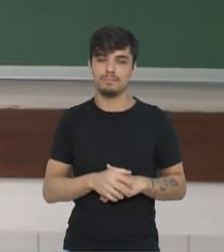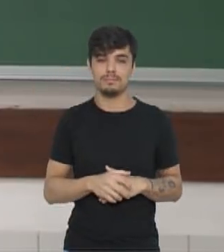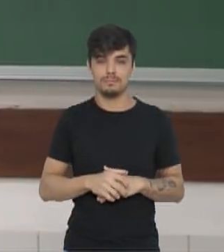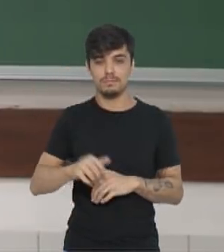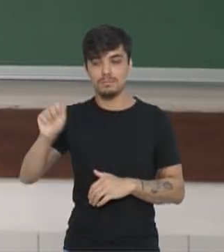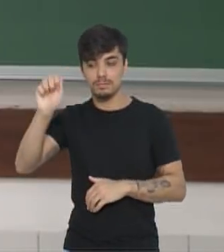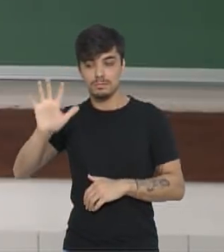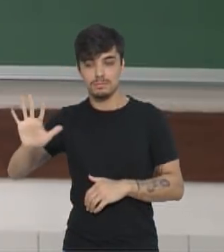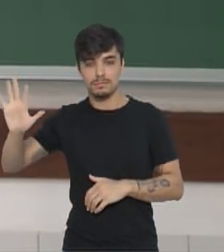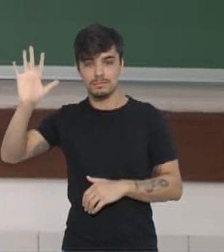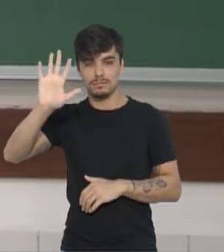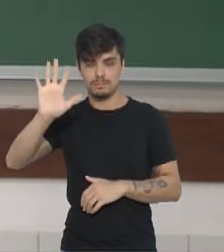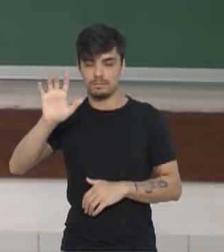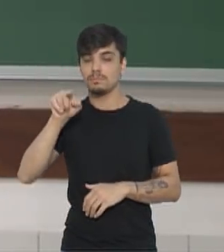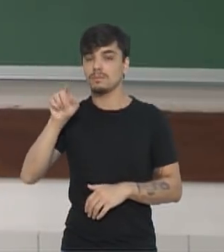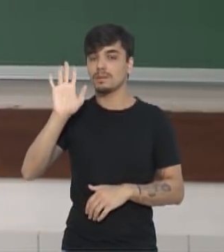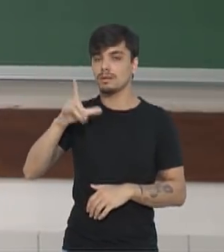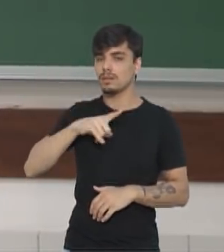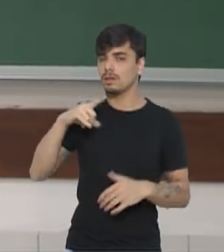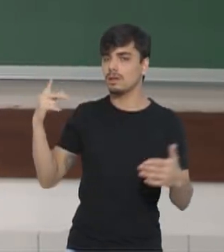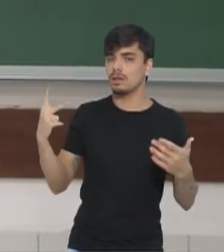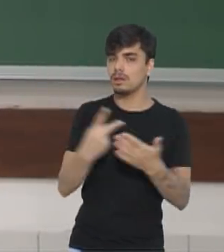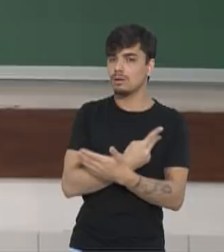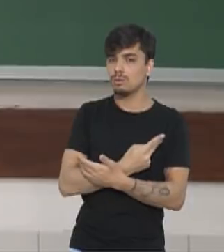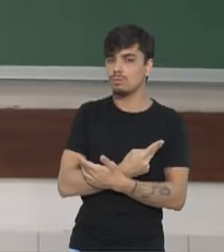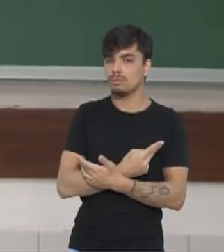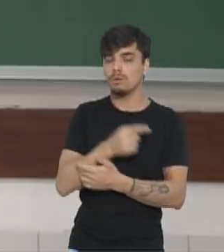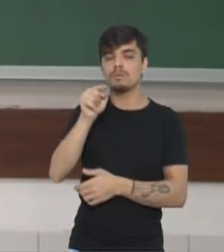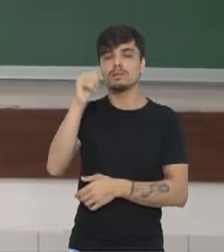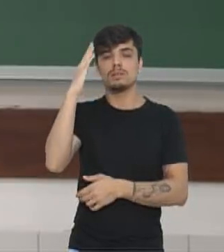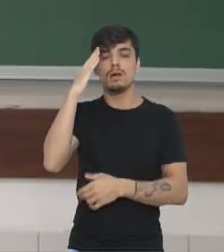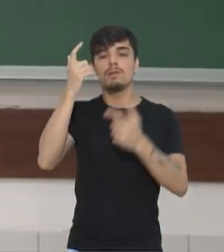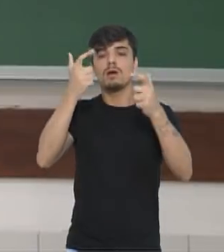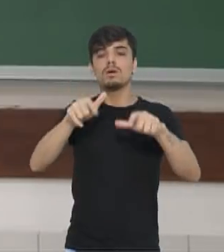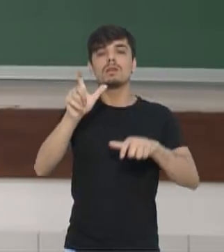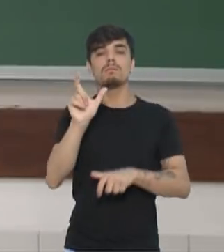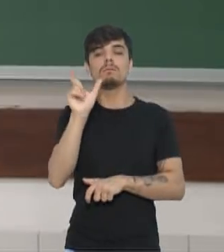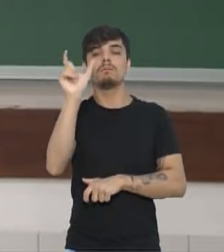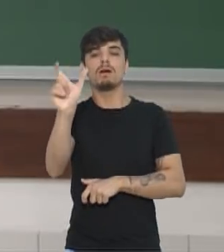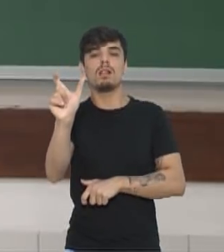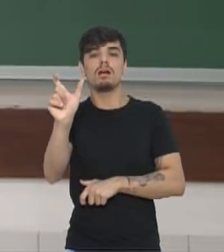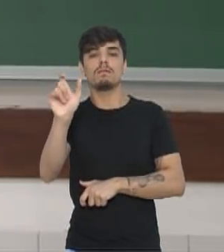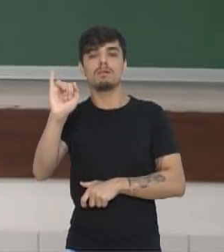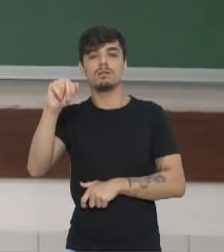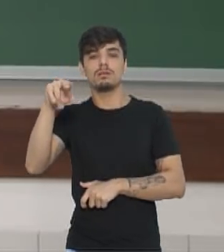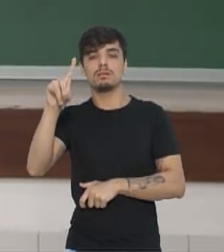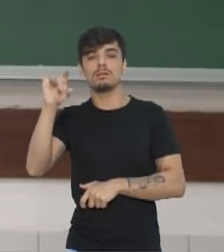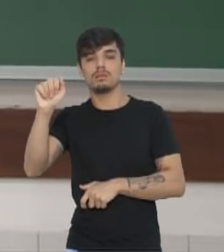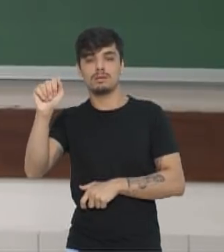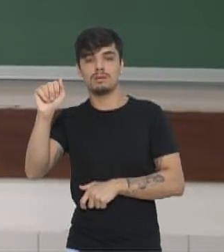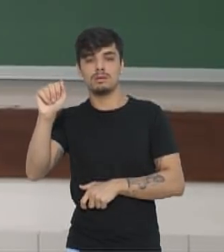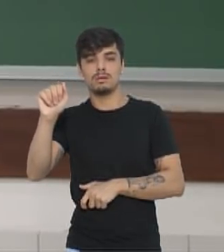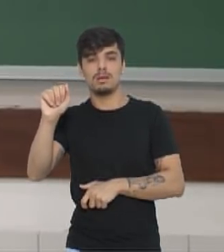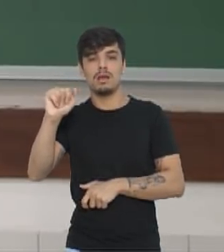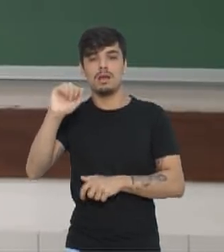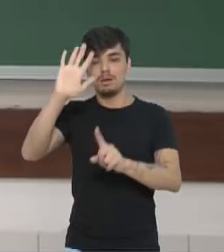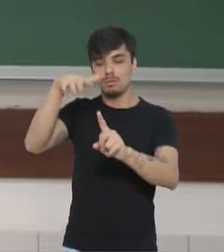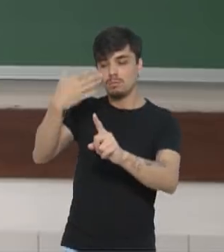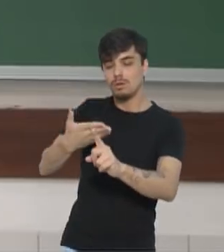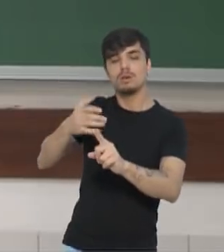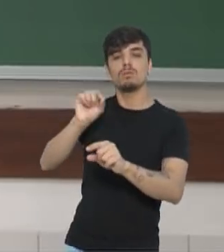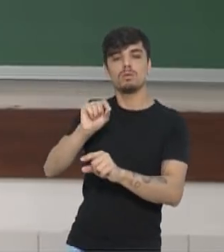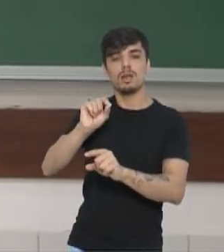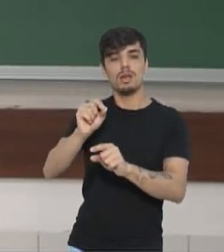Nisso aí já tem alguns erros. Vocês sabem de onde que vem a palavra Índia? A palavra Índia vem em homenagem a um rio. É o